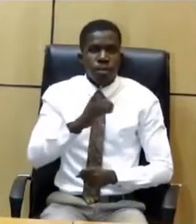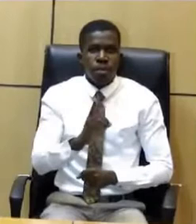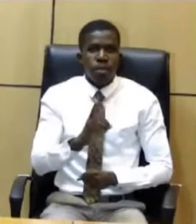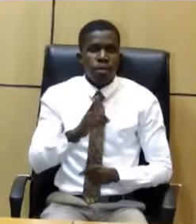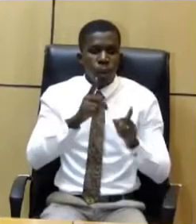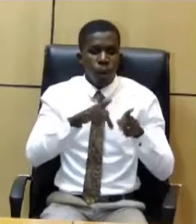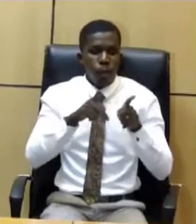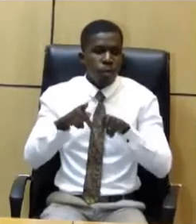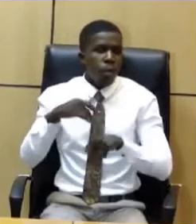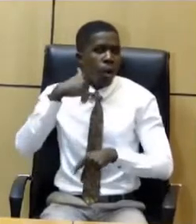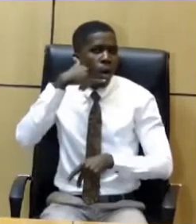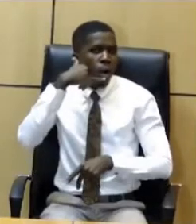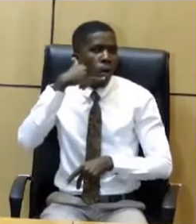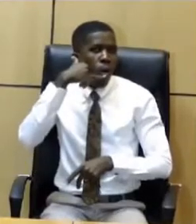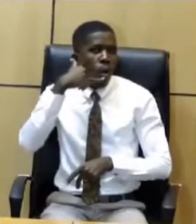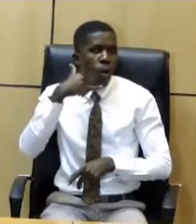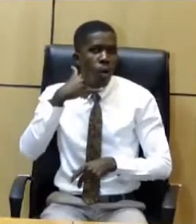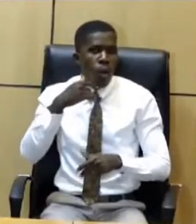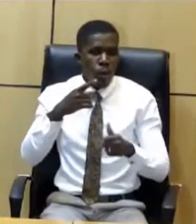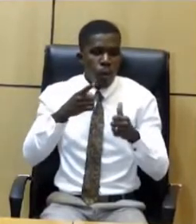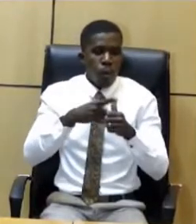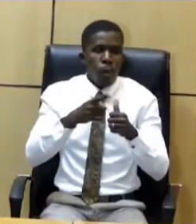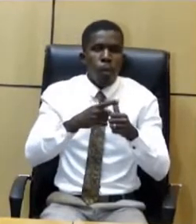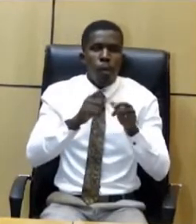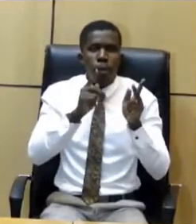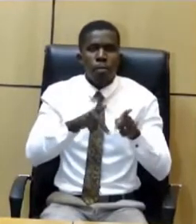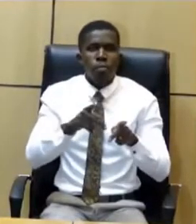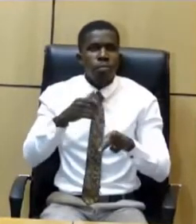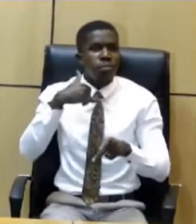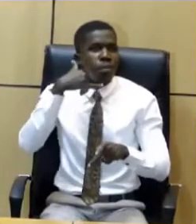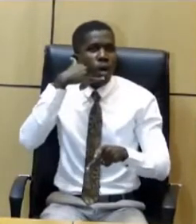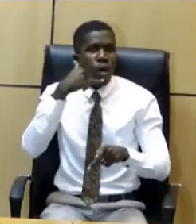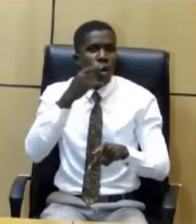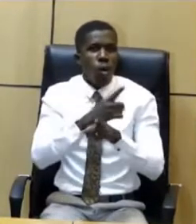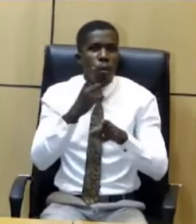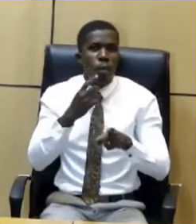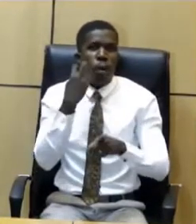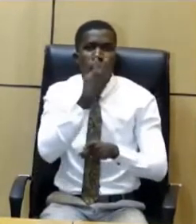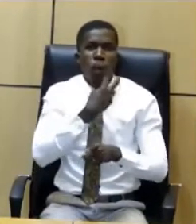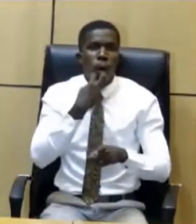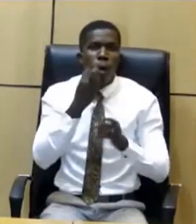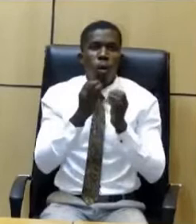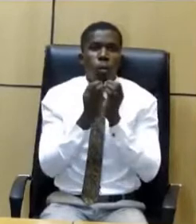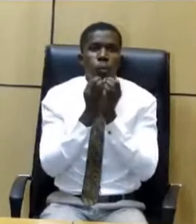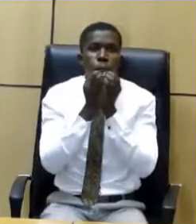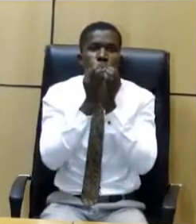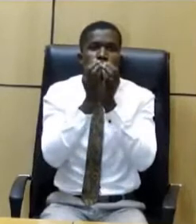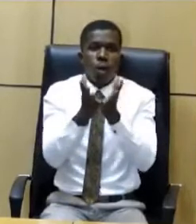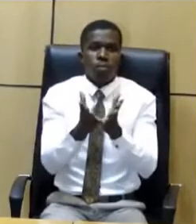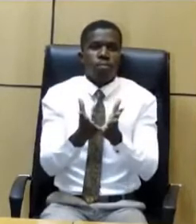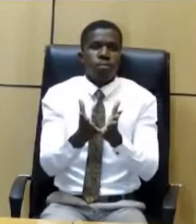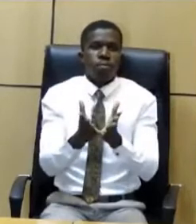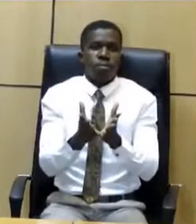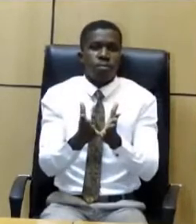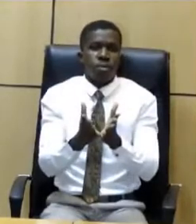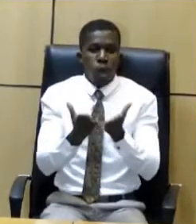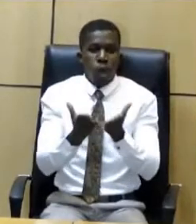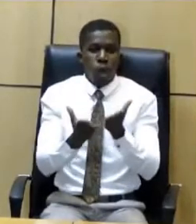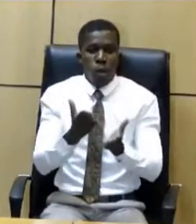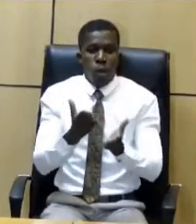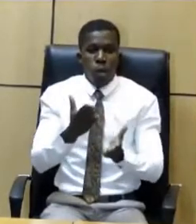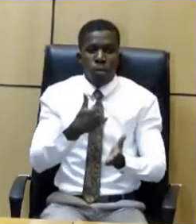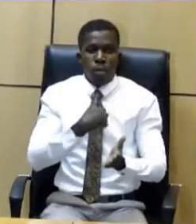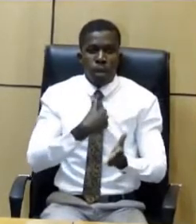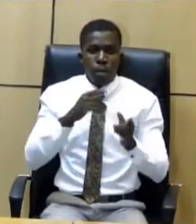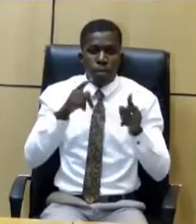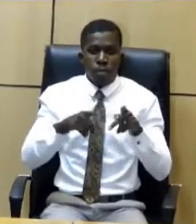chamadas, das quais uma foi alerta de caso suspeito de Covid-19,